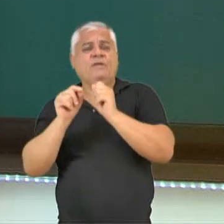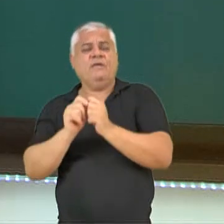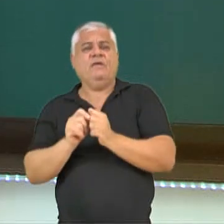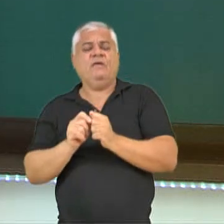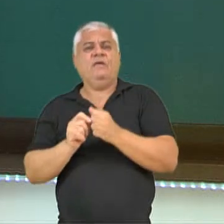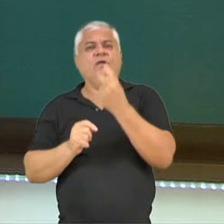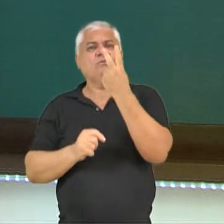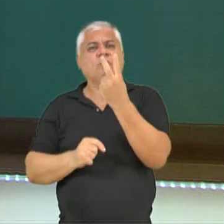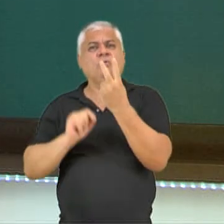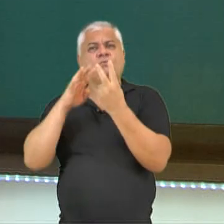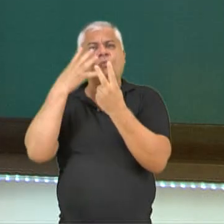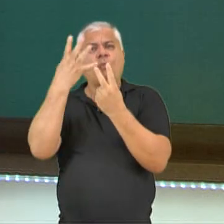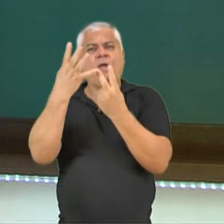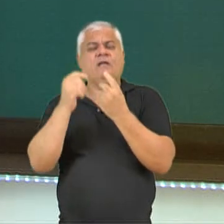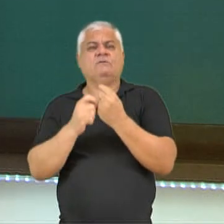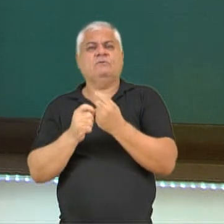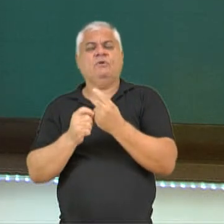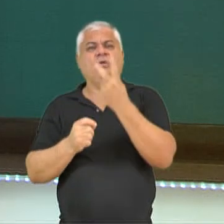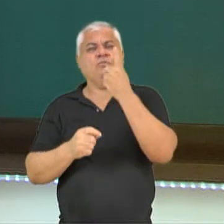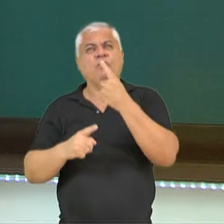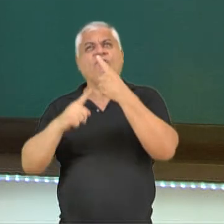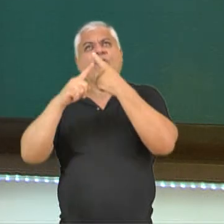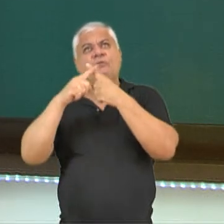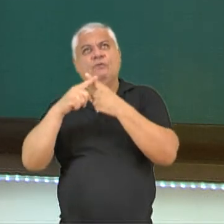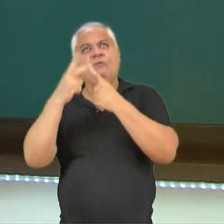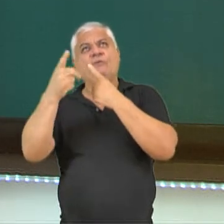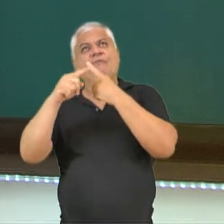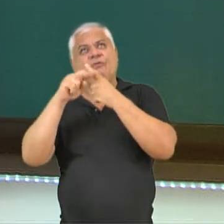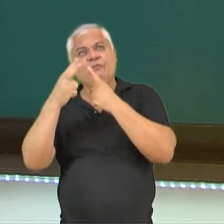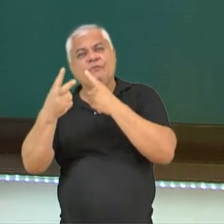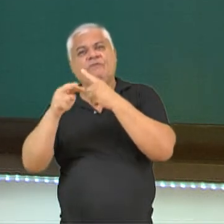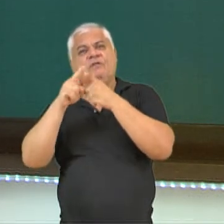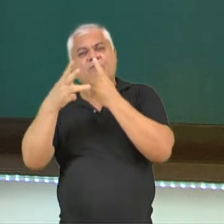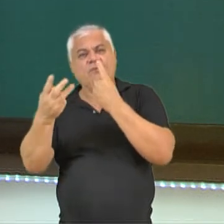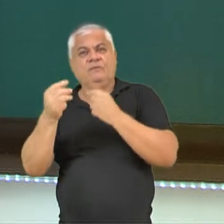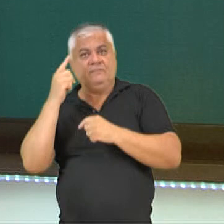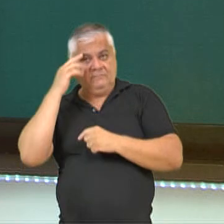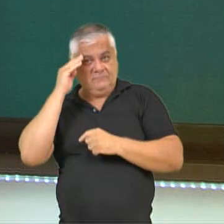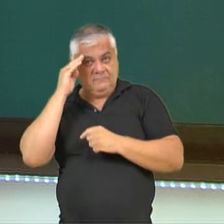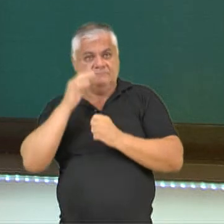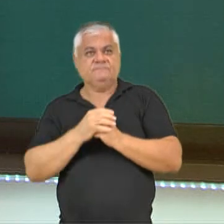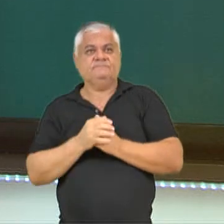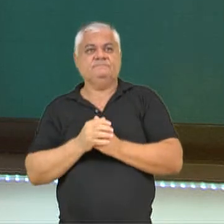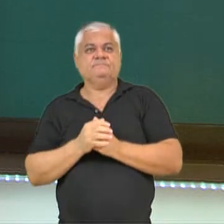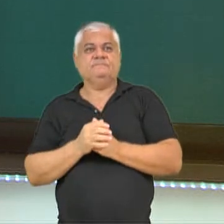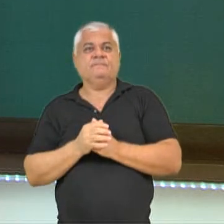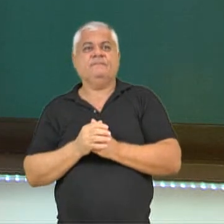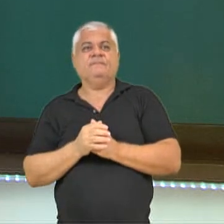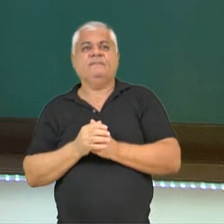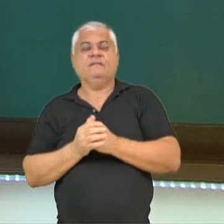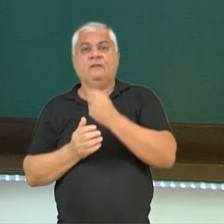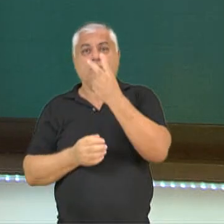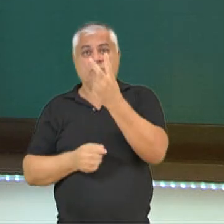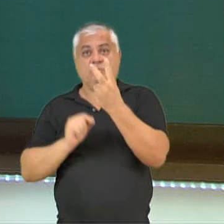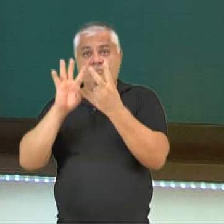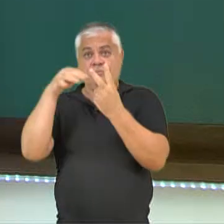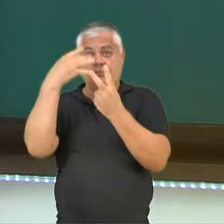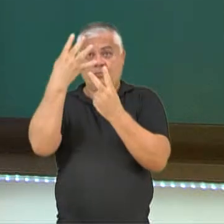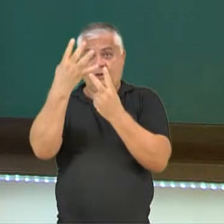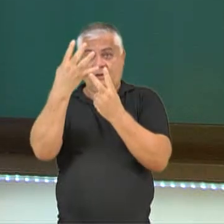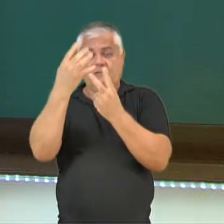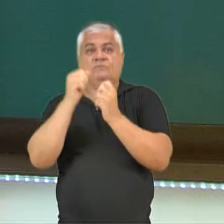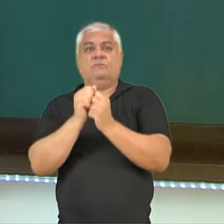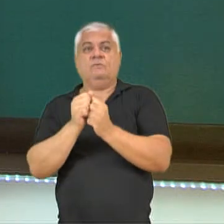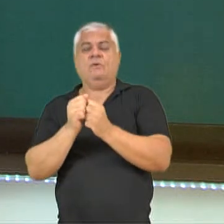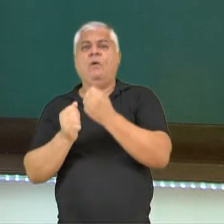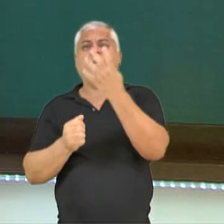que 2 elevado a 4. 2 vezes 2 vezes 2 vezes 2, ok? E daí, multiplica os dois expoentes, ó.